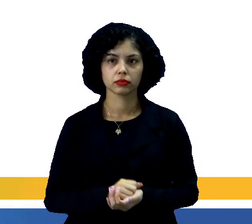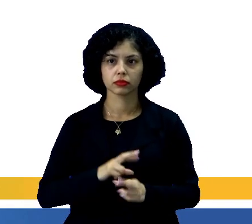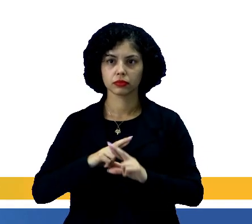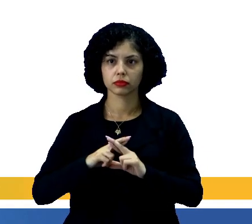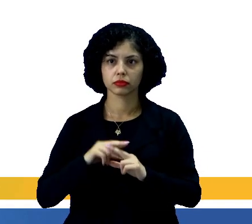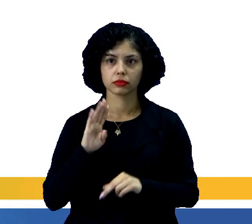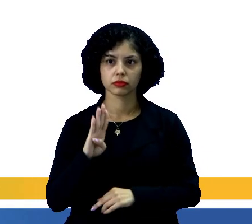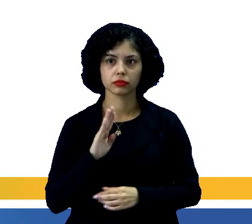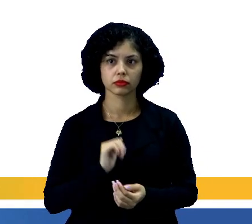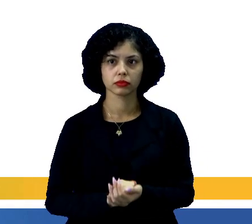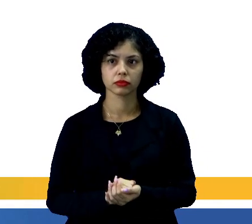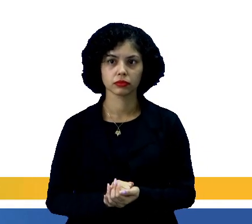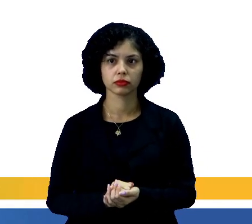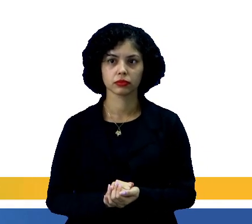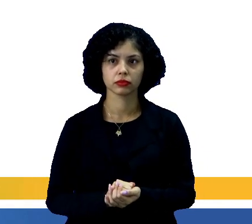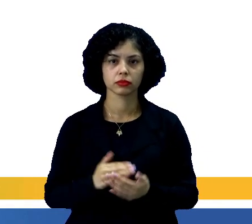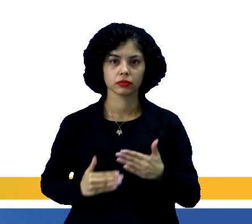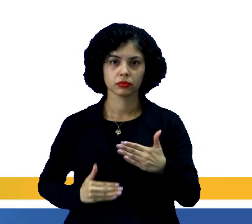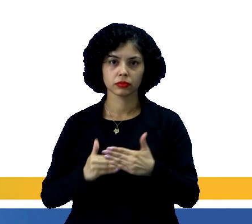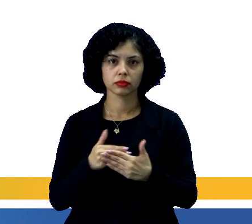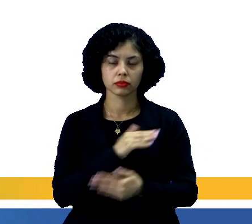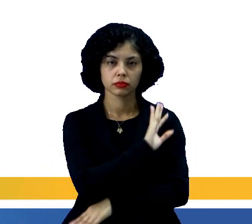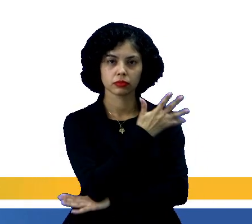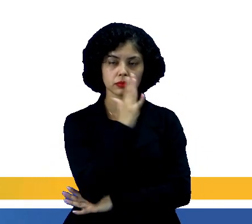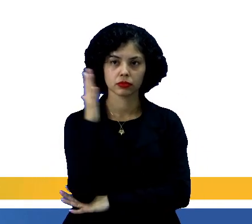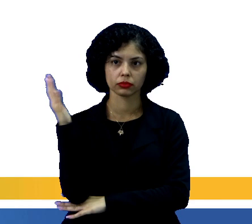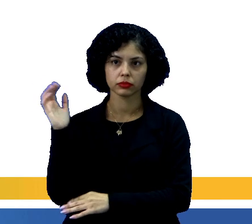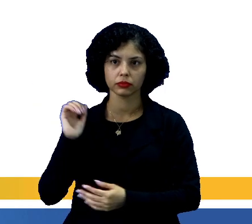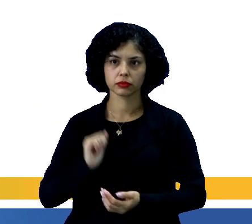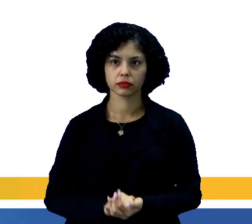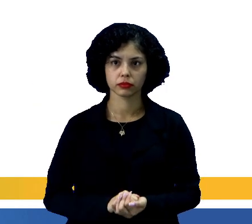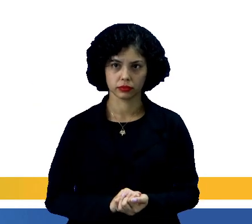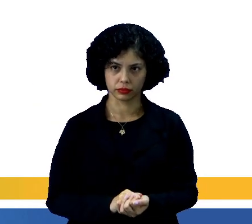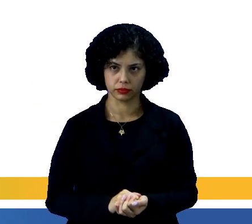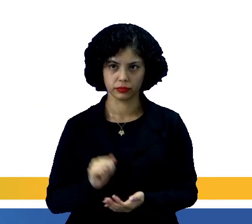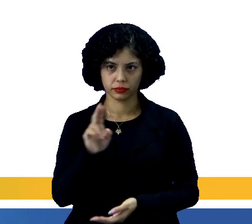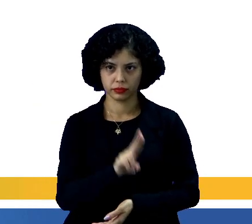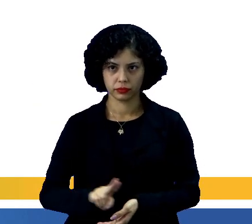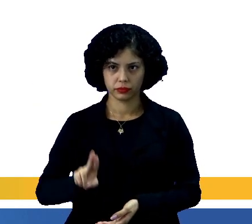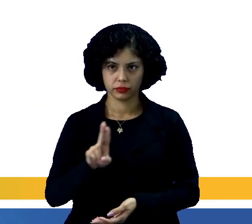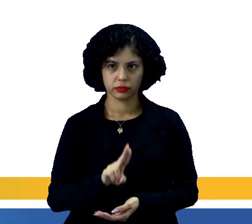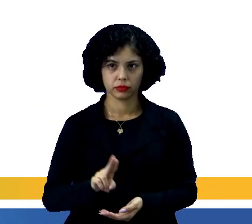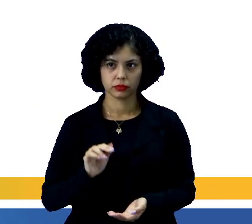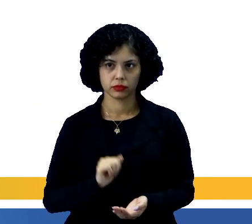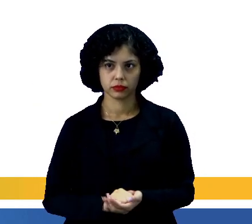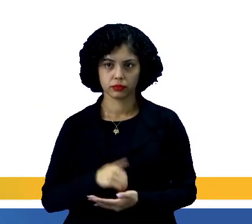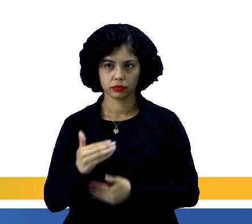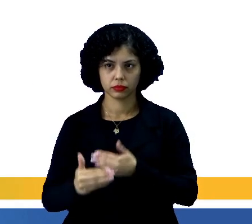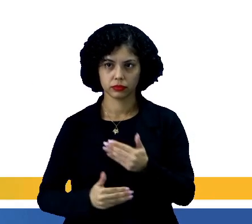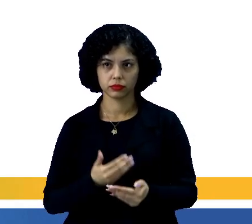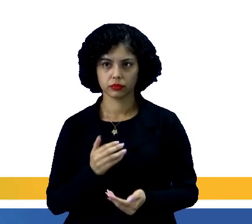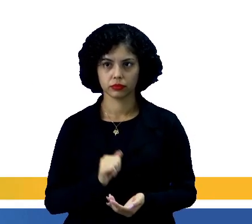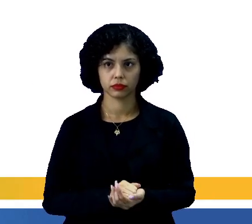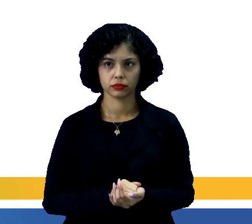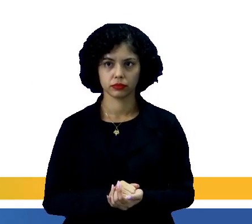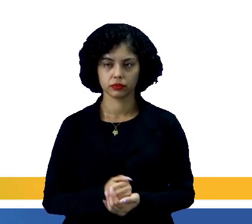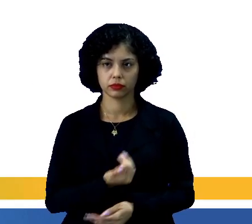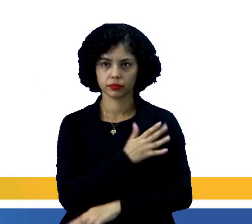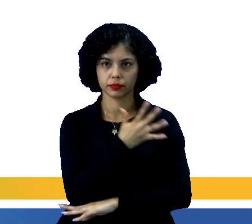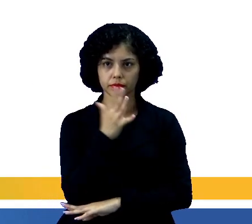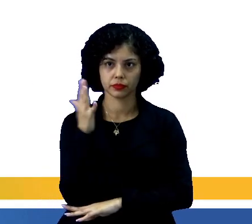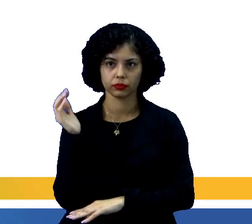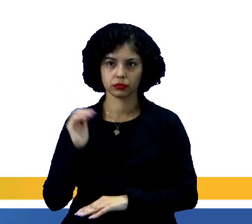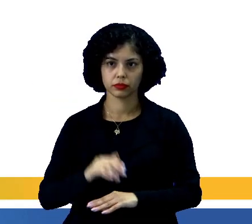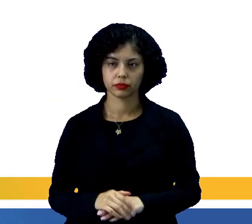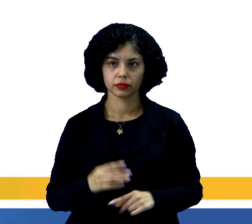sustentável, B, contenção de impactos ambientais, C, utilização progressista dos